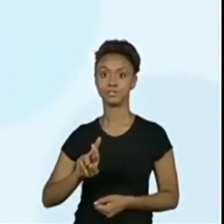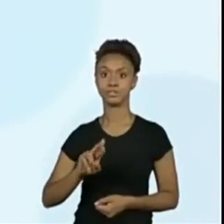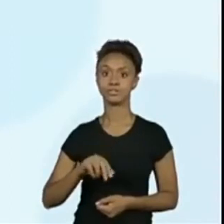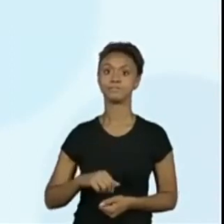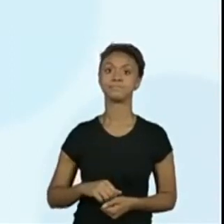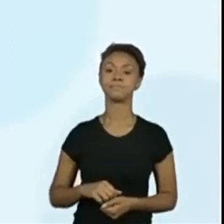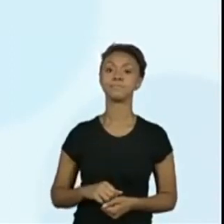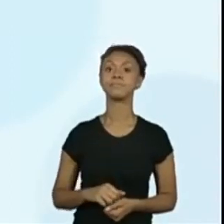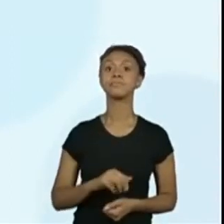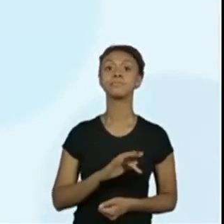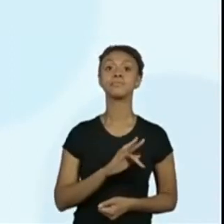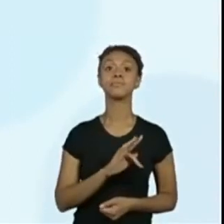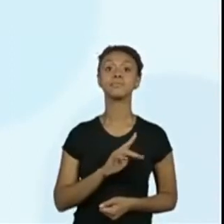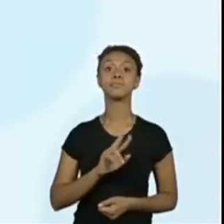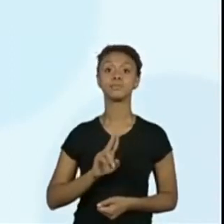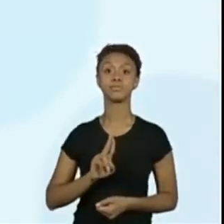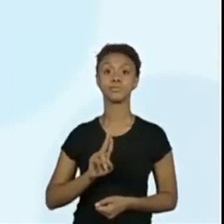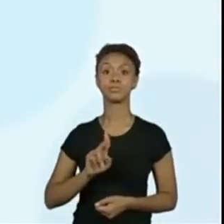Fugir,